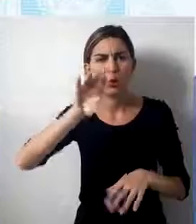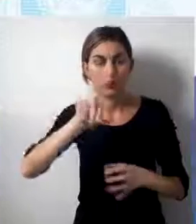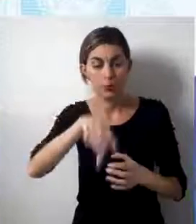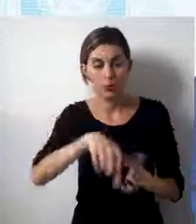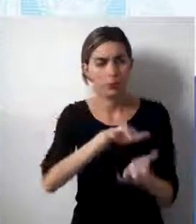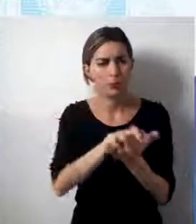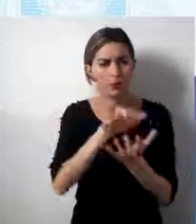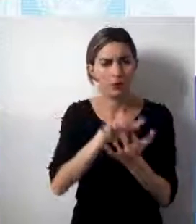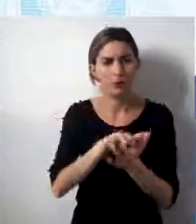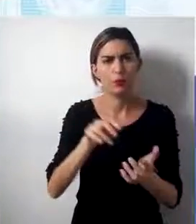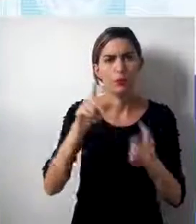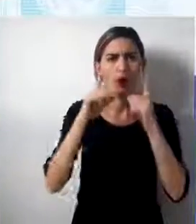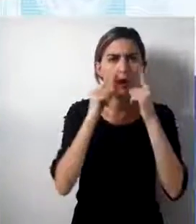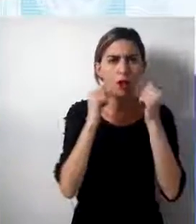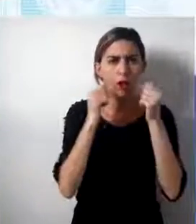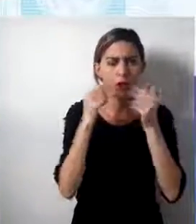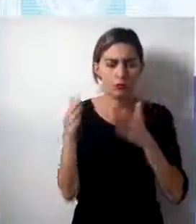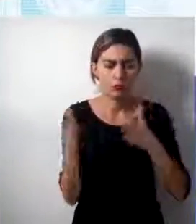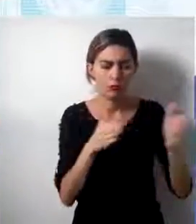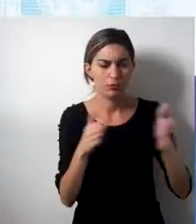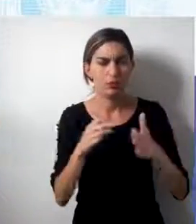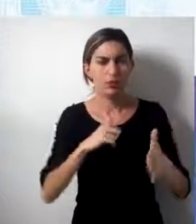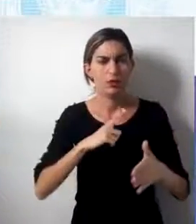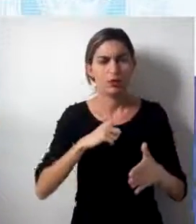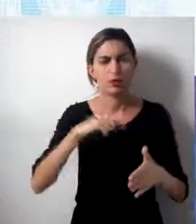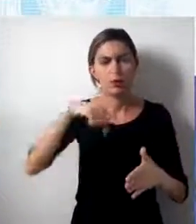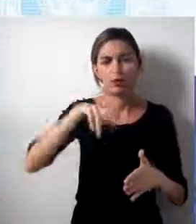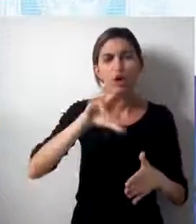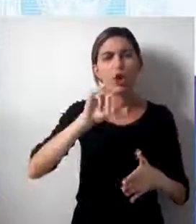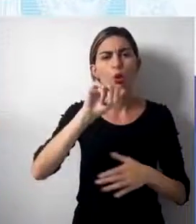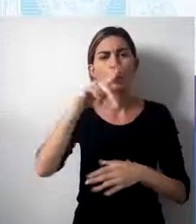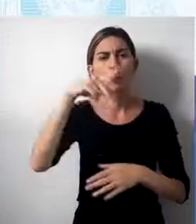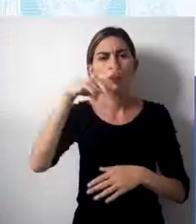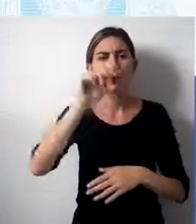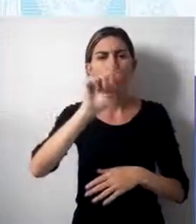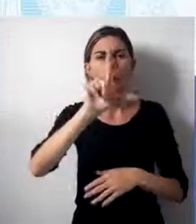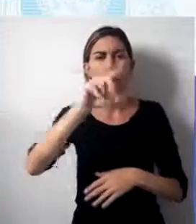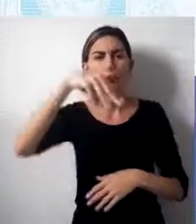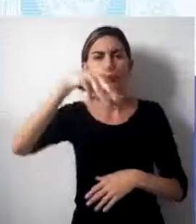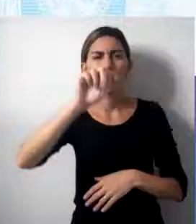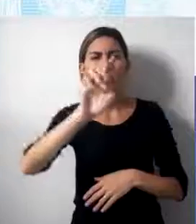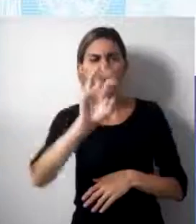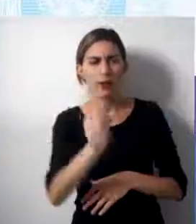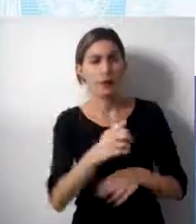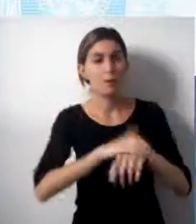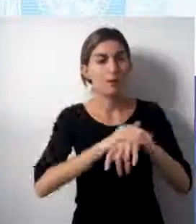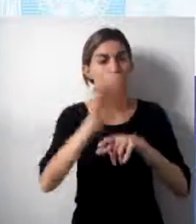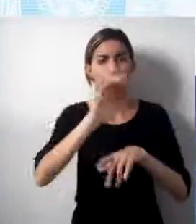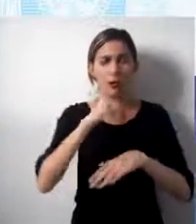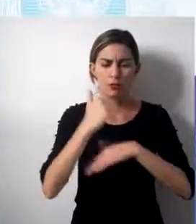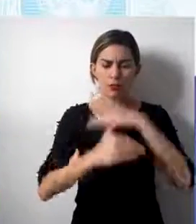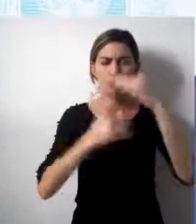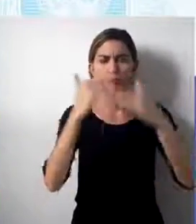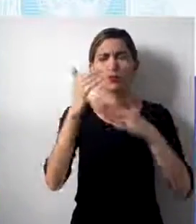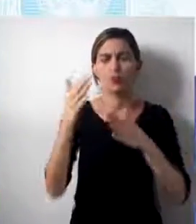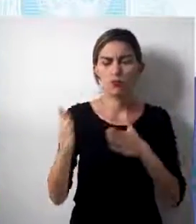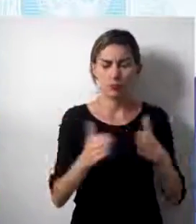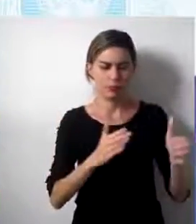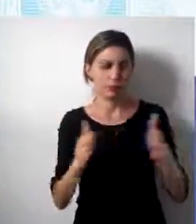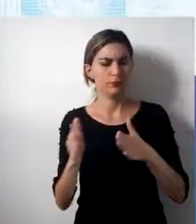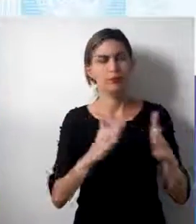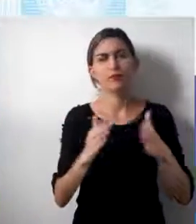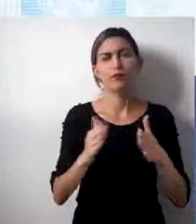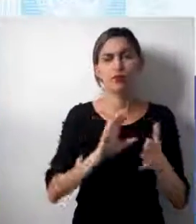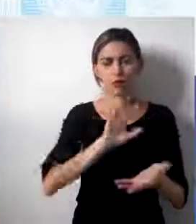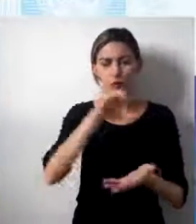em Pernambuco e Alagoas, entre Pernambuco e Alagoas, nós tivemos o Quilombo dos Palmares, que foi um dos mais desenvolvidos durante aquele